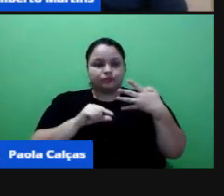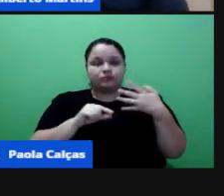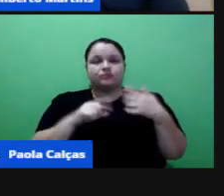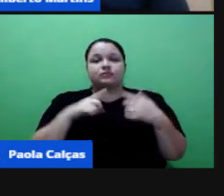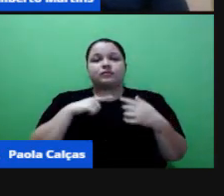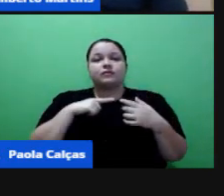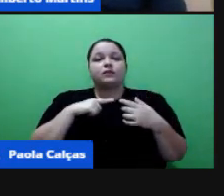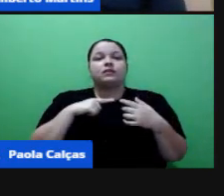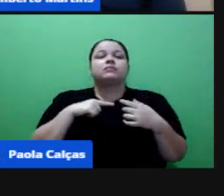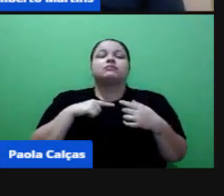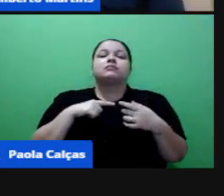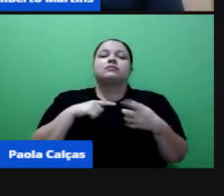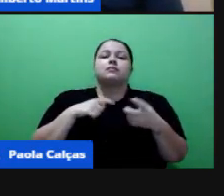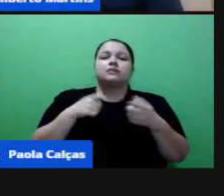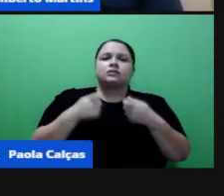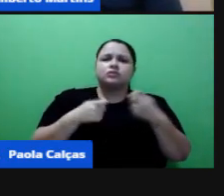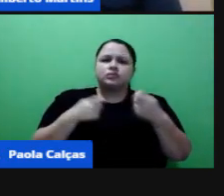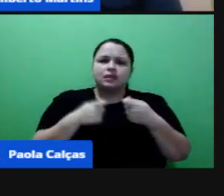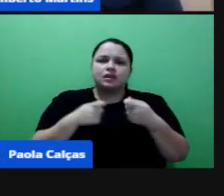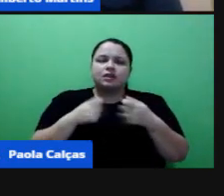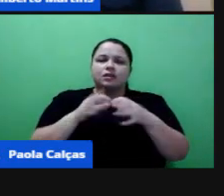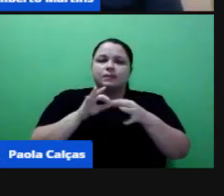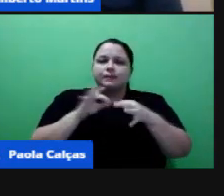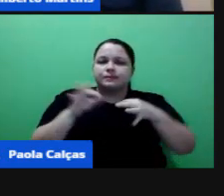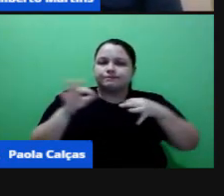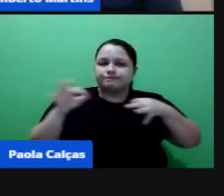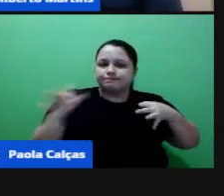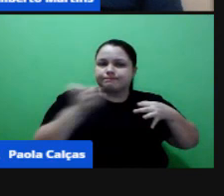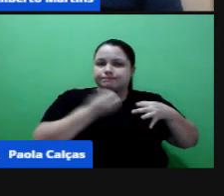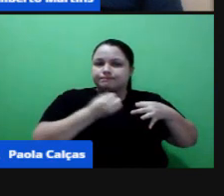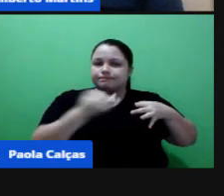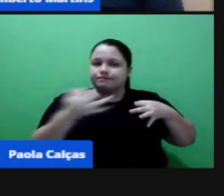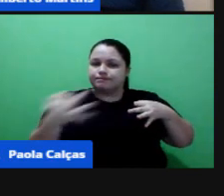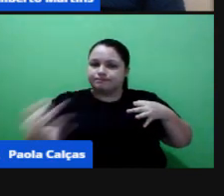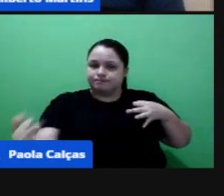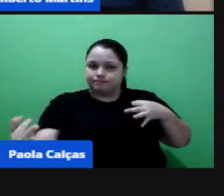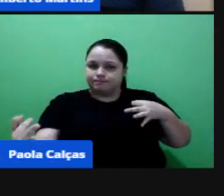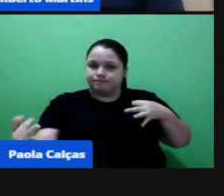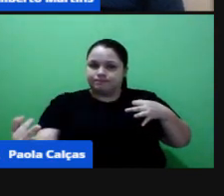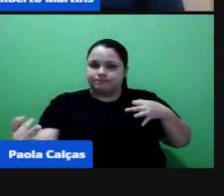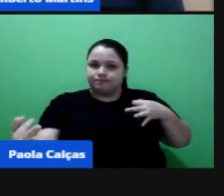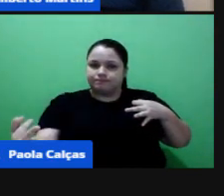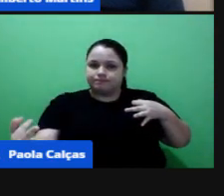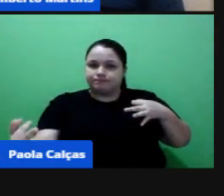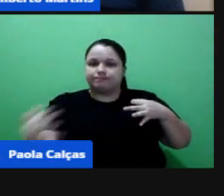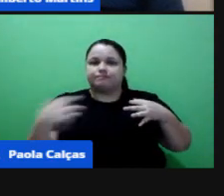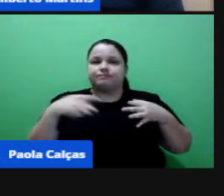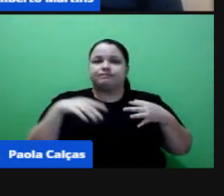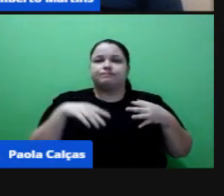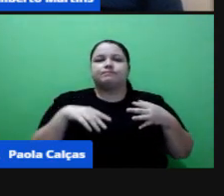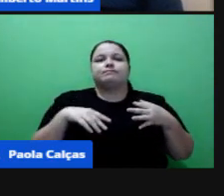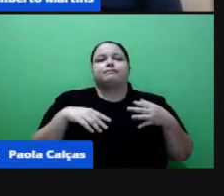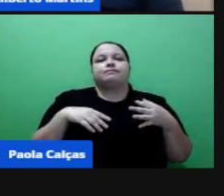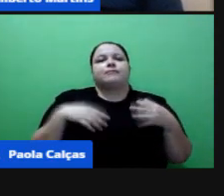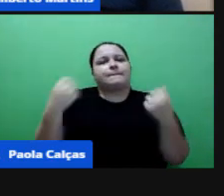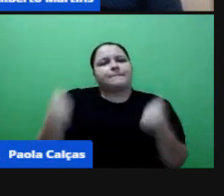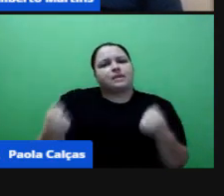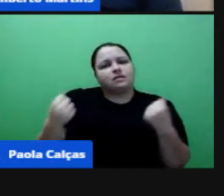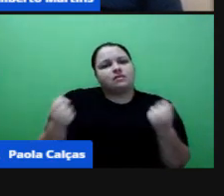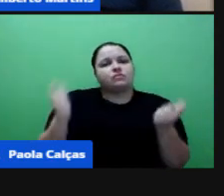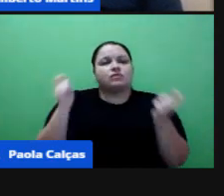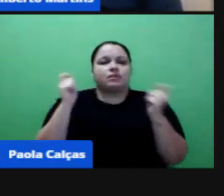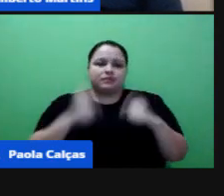medir, estimar medidas de comprimento entre perímetros, massas e